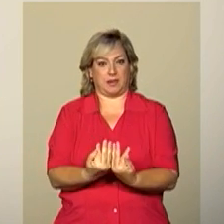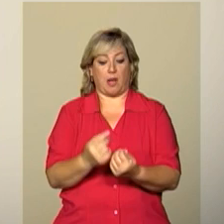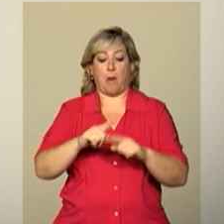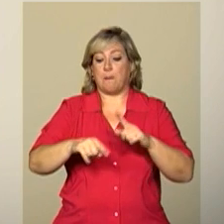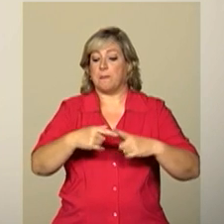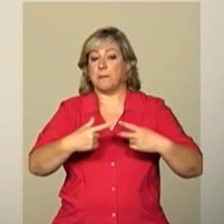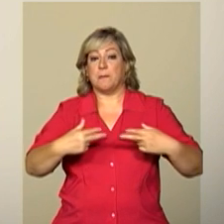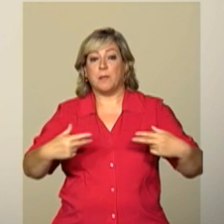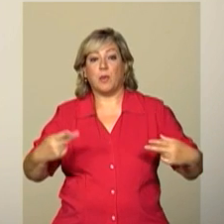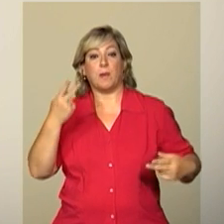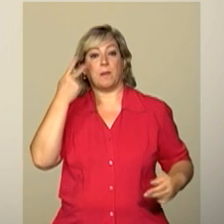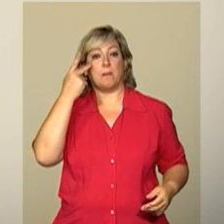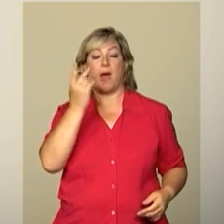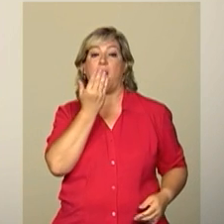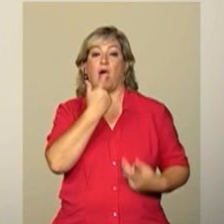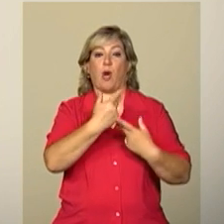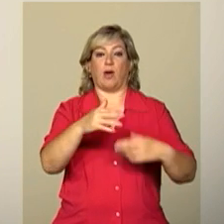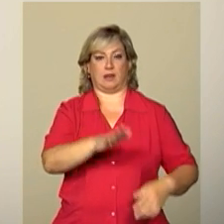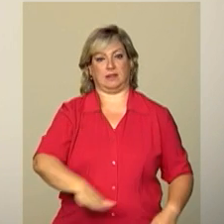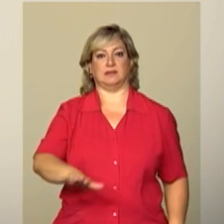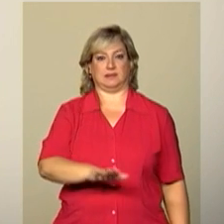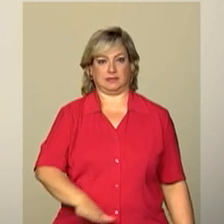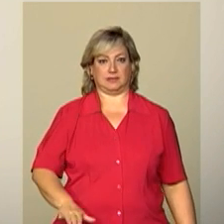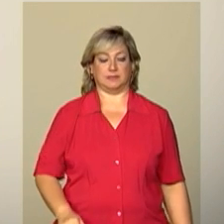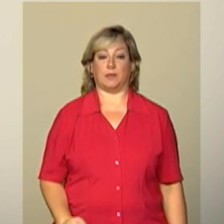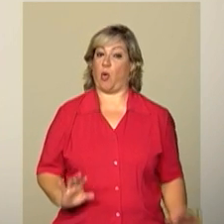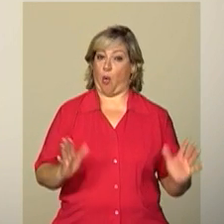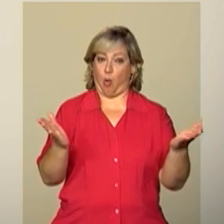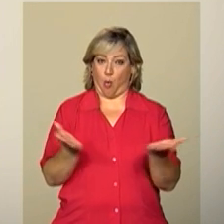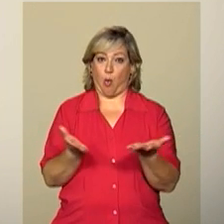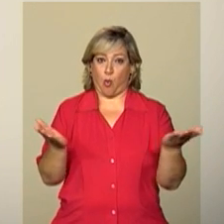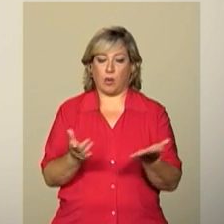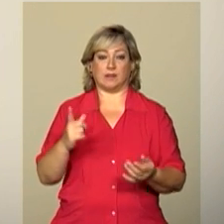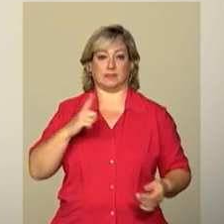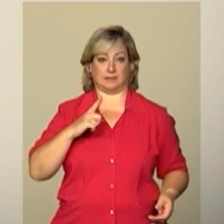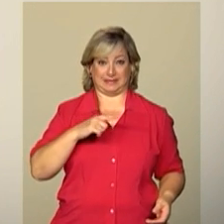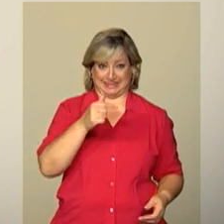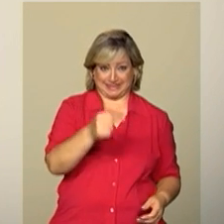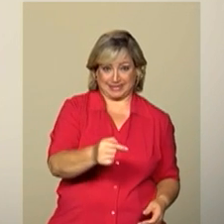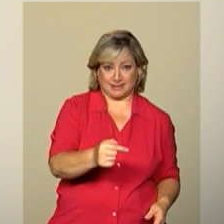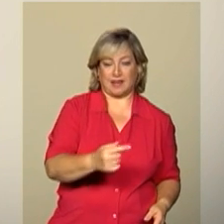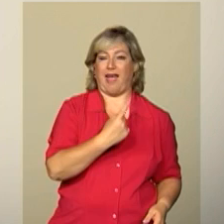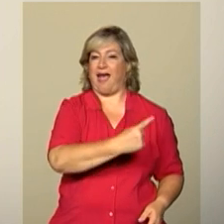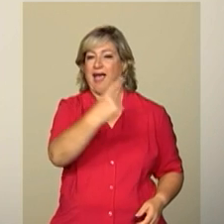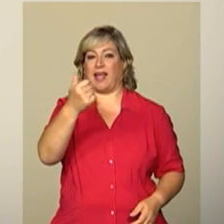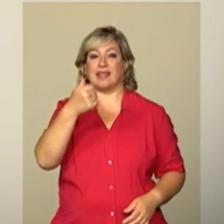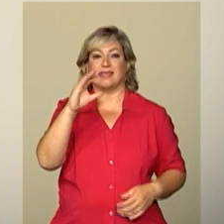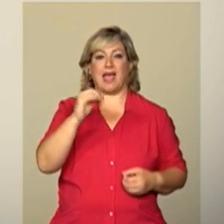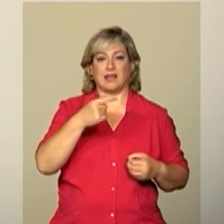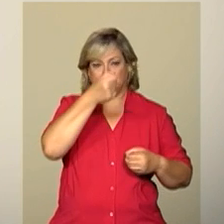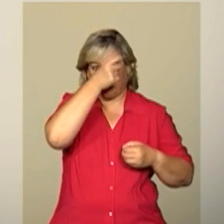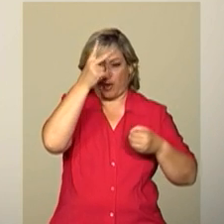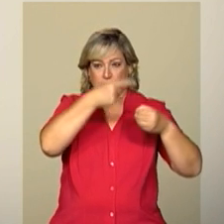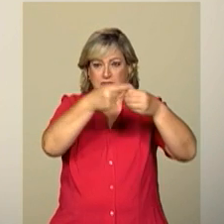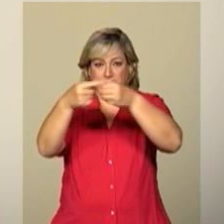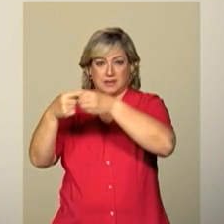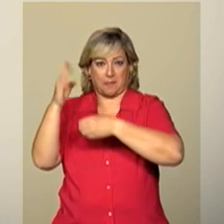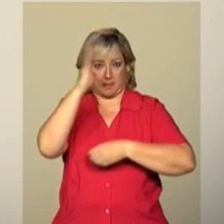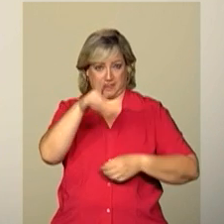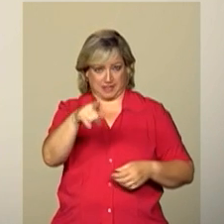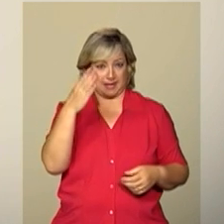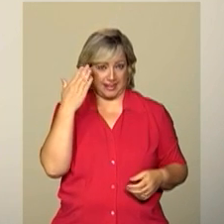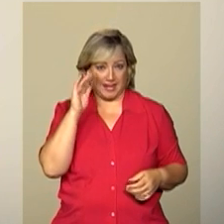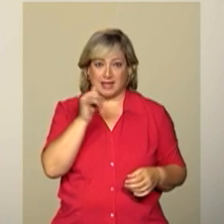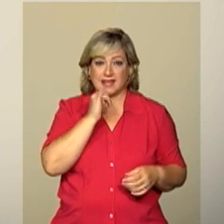produtos para a merenda escolar hoje sete em cada 10 municípios brasileiros por você tem uma